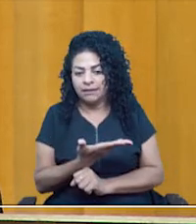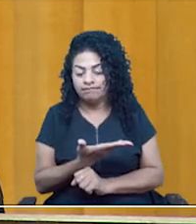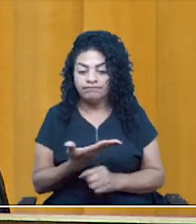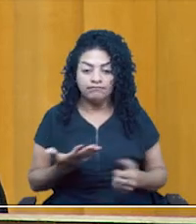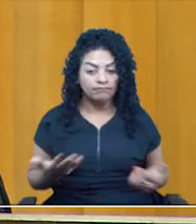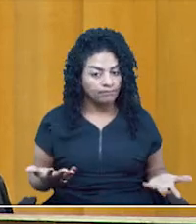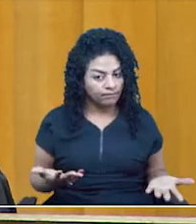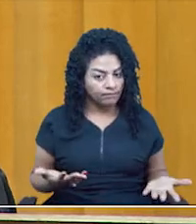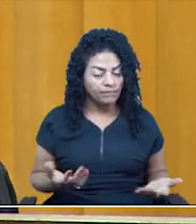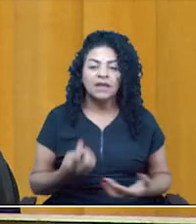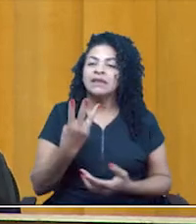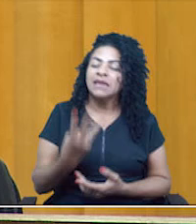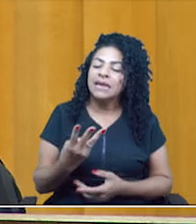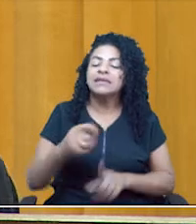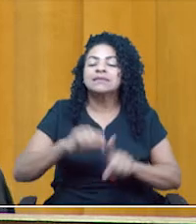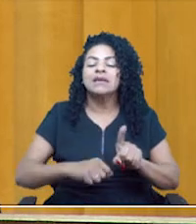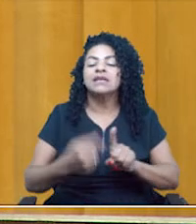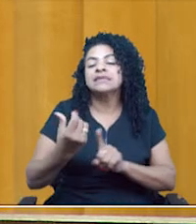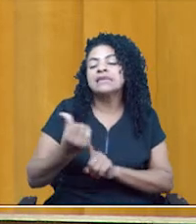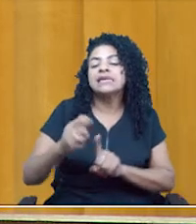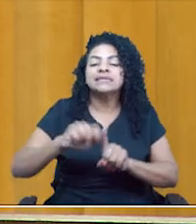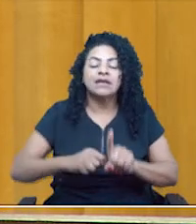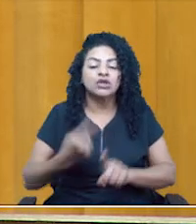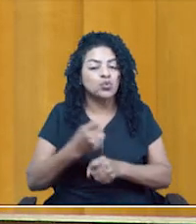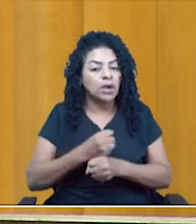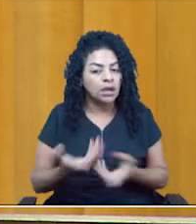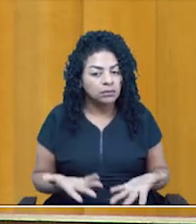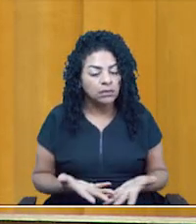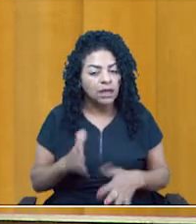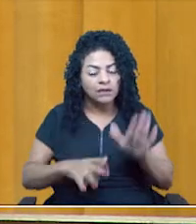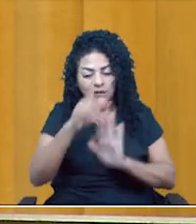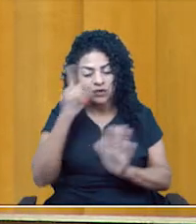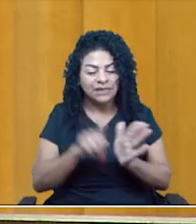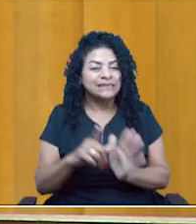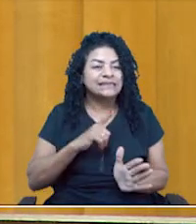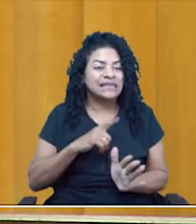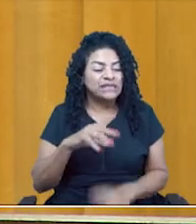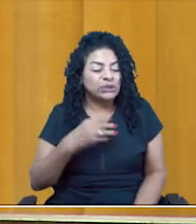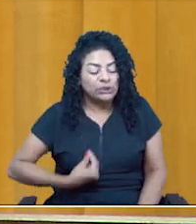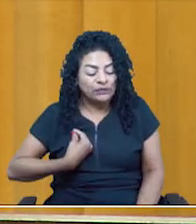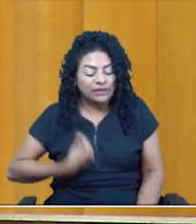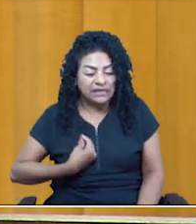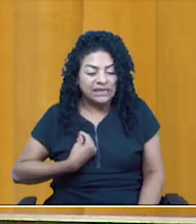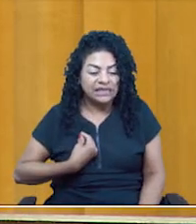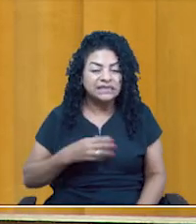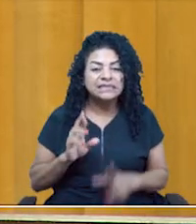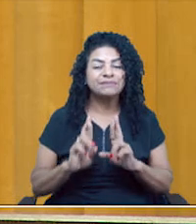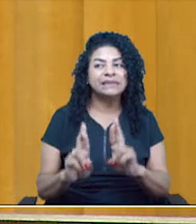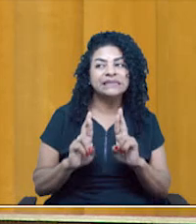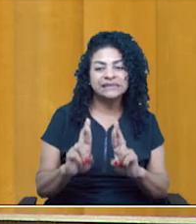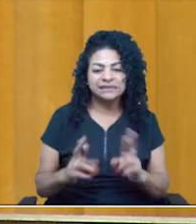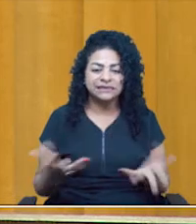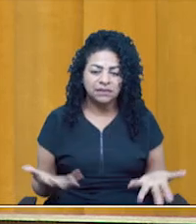3 meses, 6 meses, 1 ano, que ele tem uma perspectiva de ter outras circunstâncias. Nós não estamos vendo mais isso. Sabe a história da luz do fim